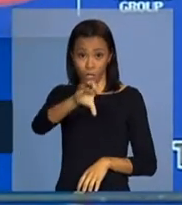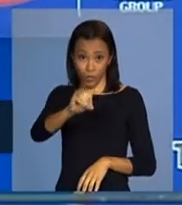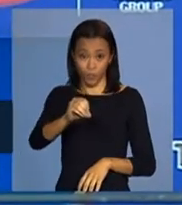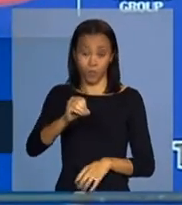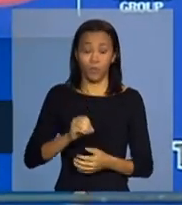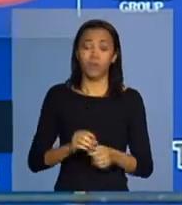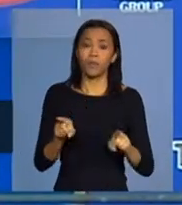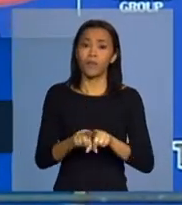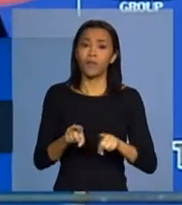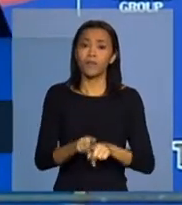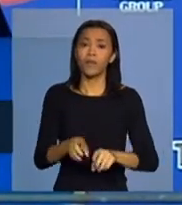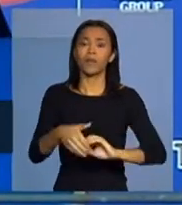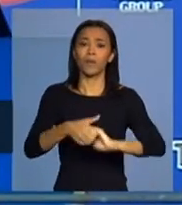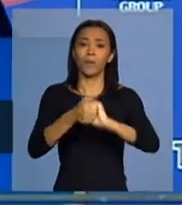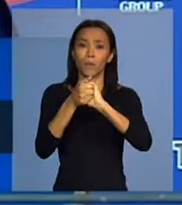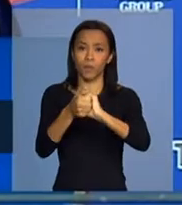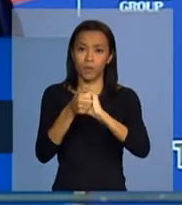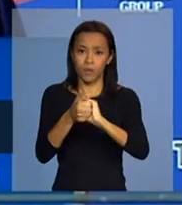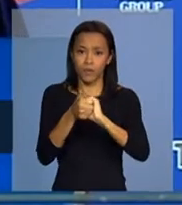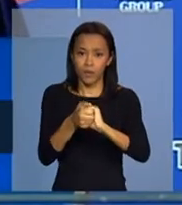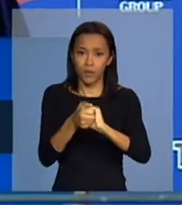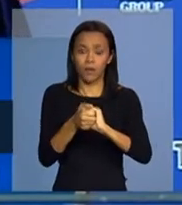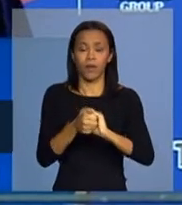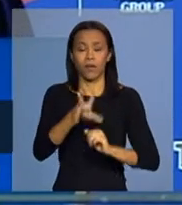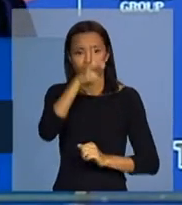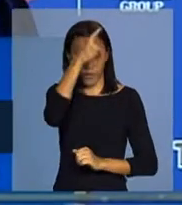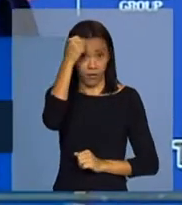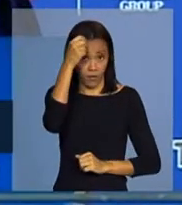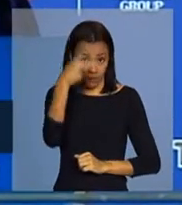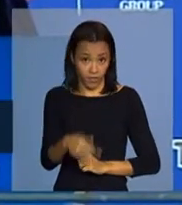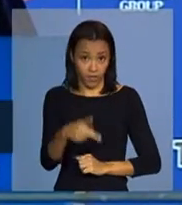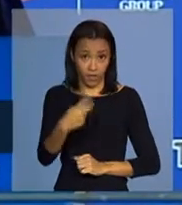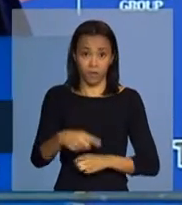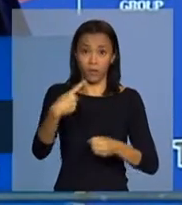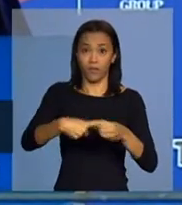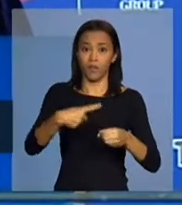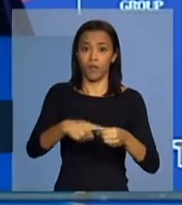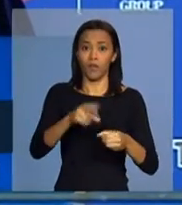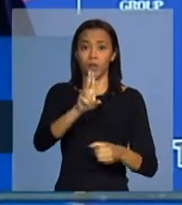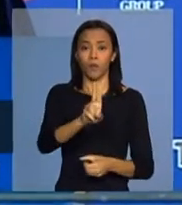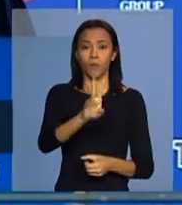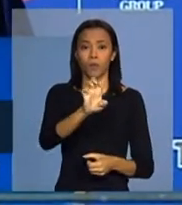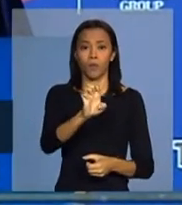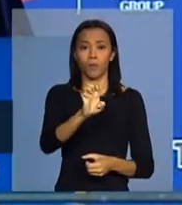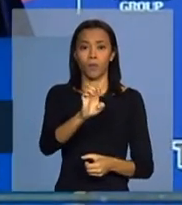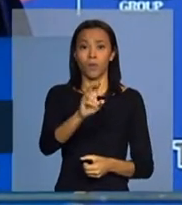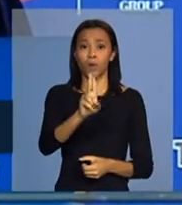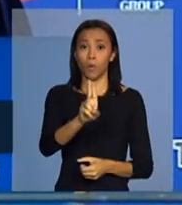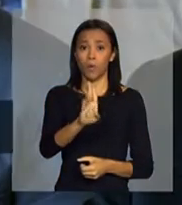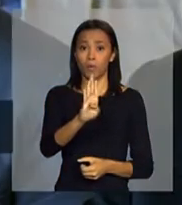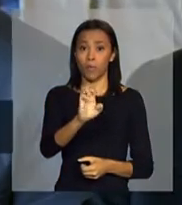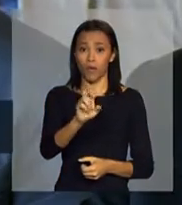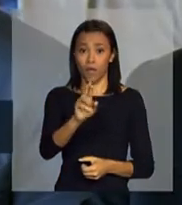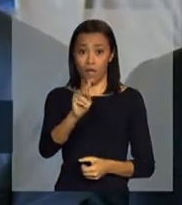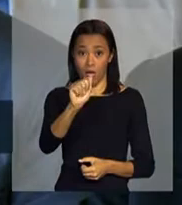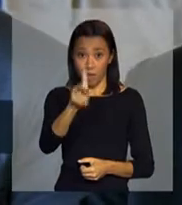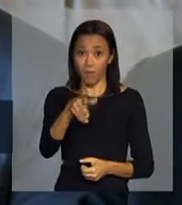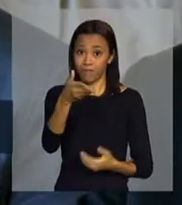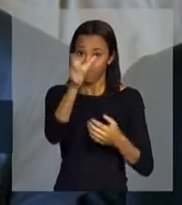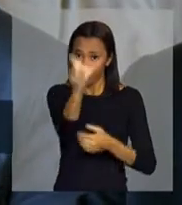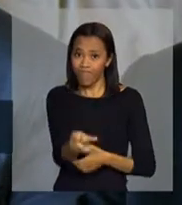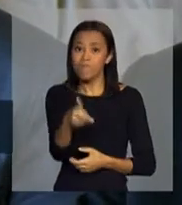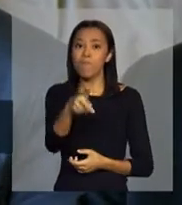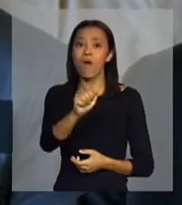Queria cumprimentar o prefeito de Uberaba, um grande parceiro, Paulo Piau.